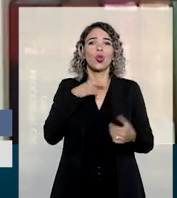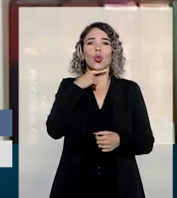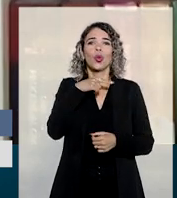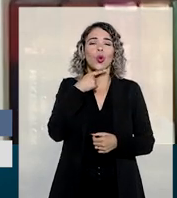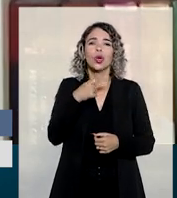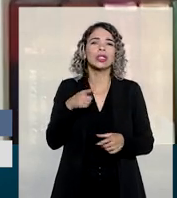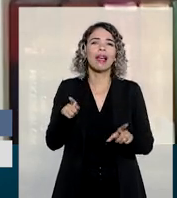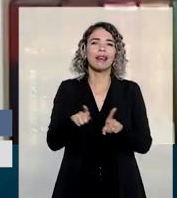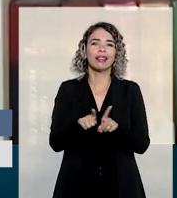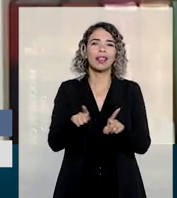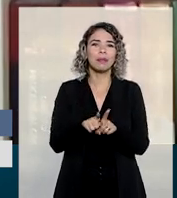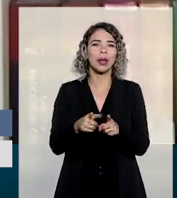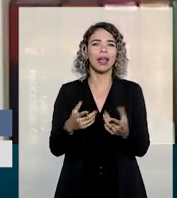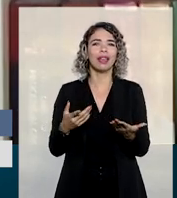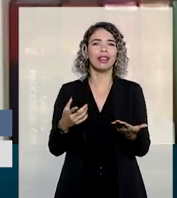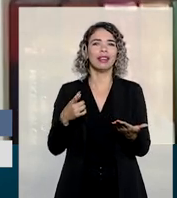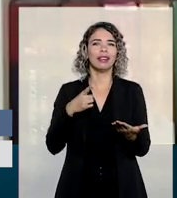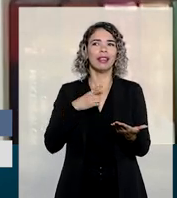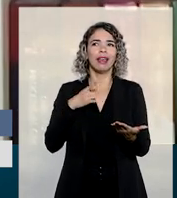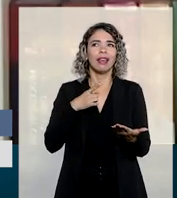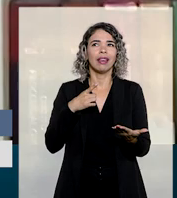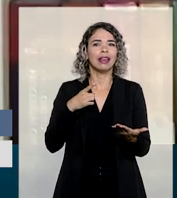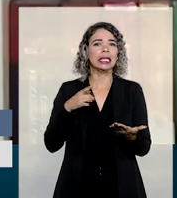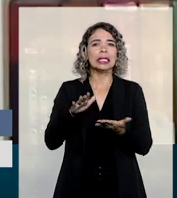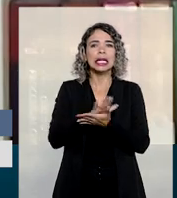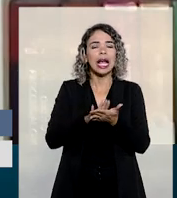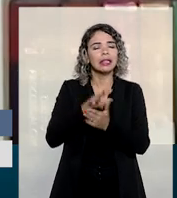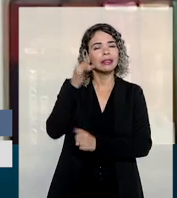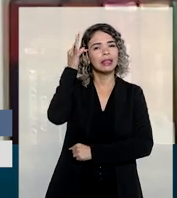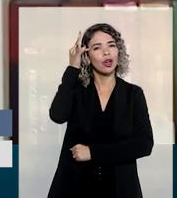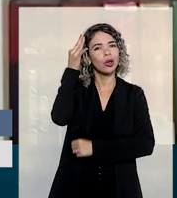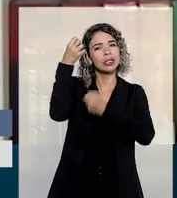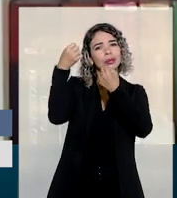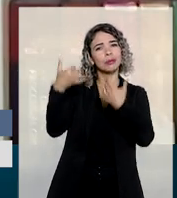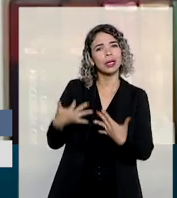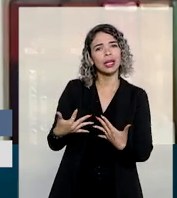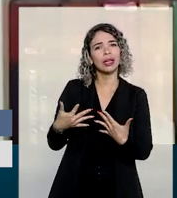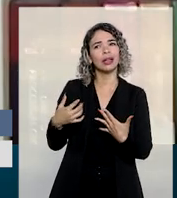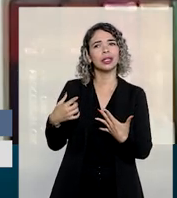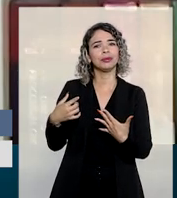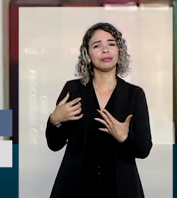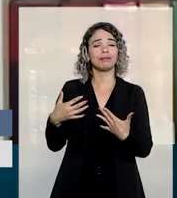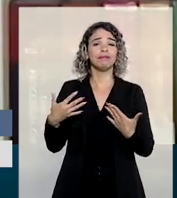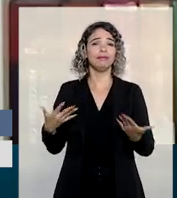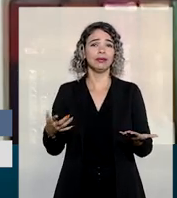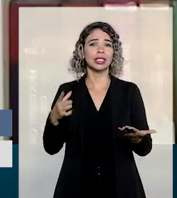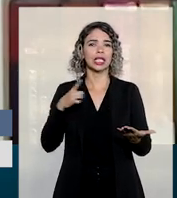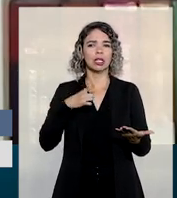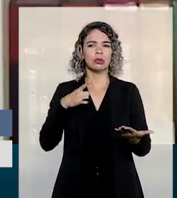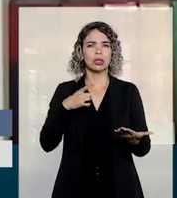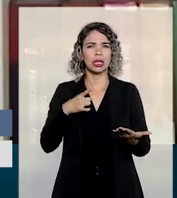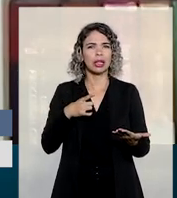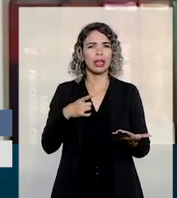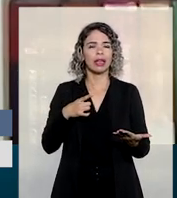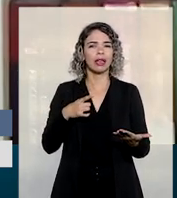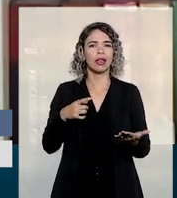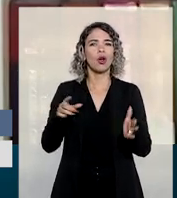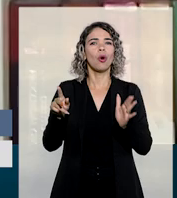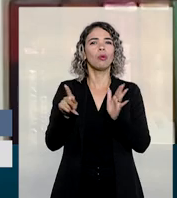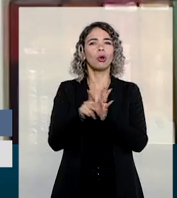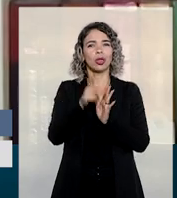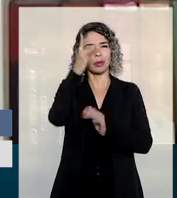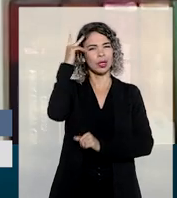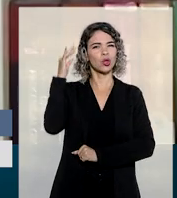inclusive, de conceituar teoricamente, né? Que acaba abrindo uma margem de